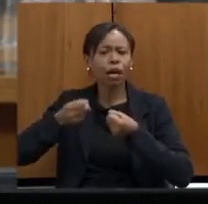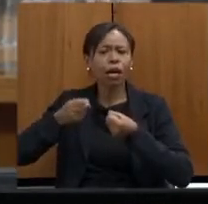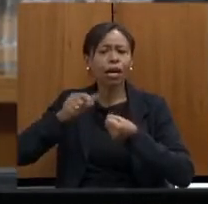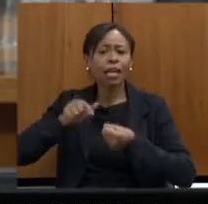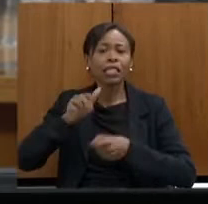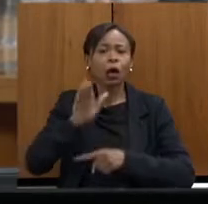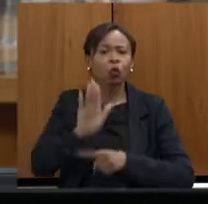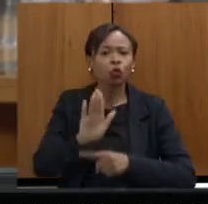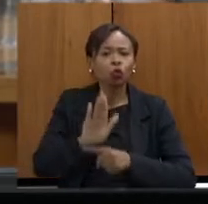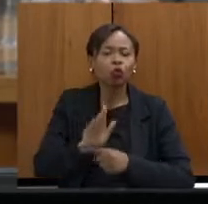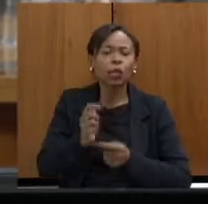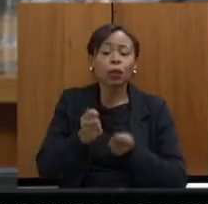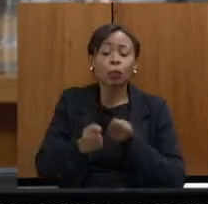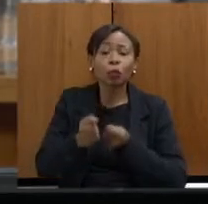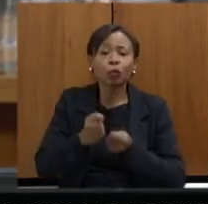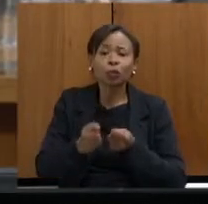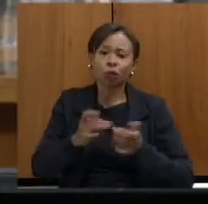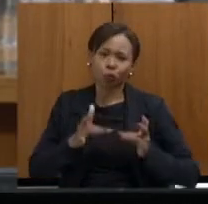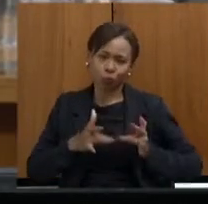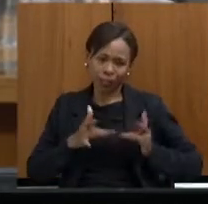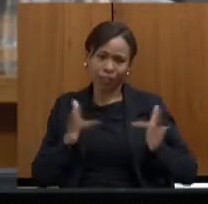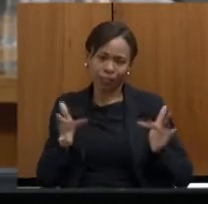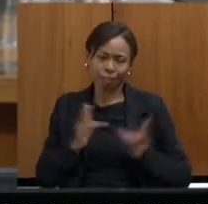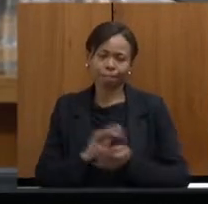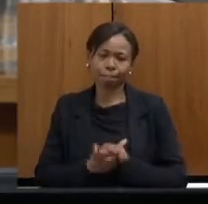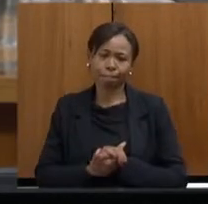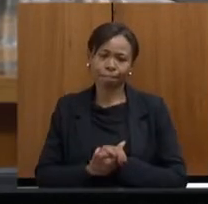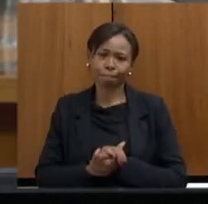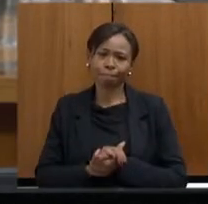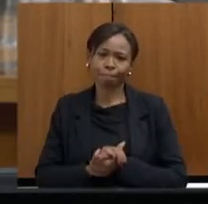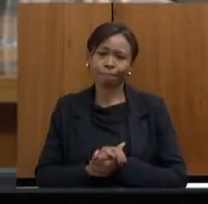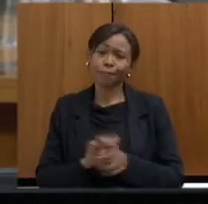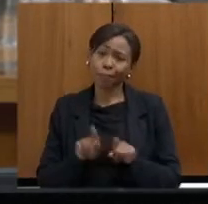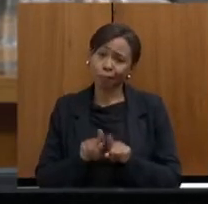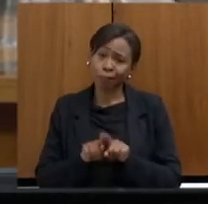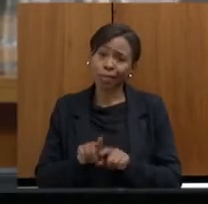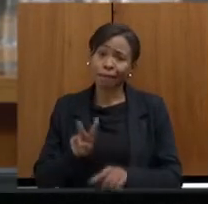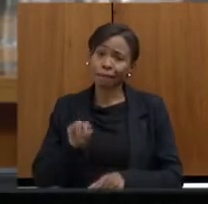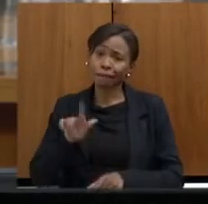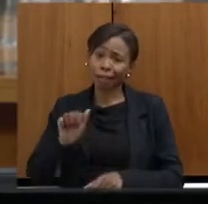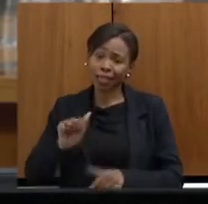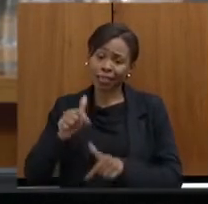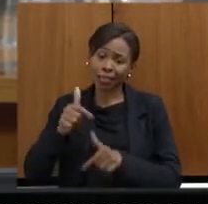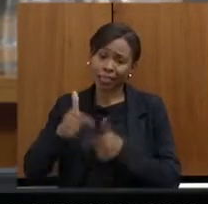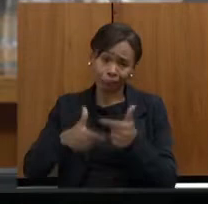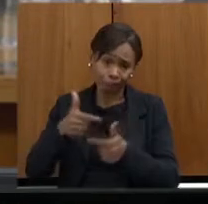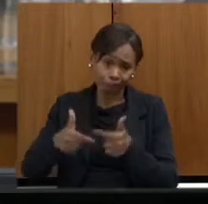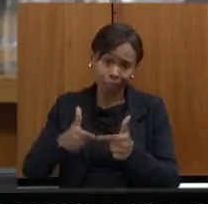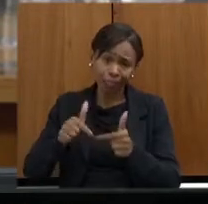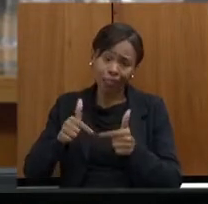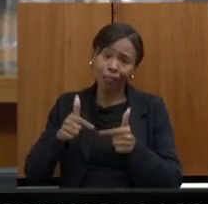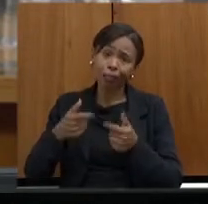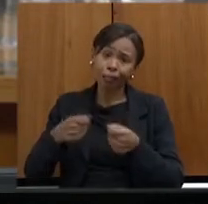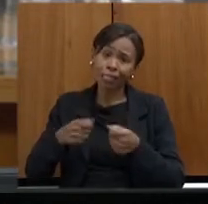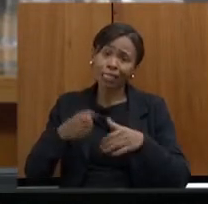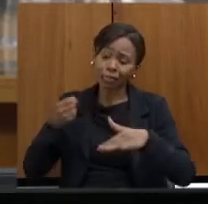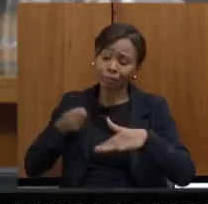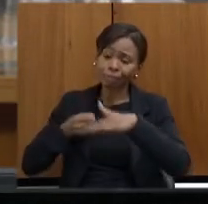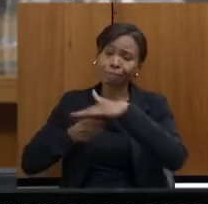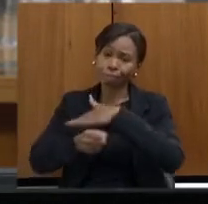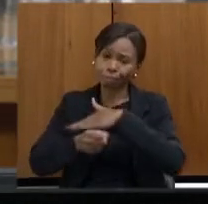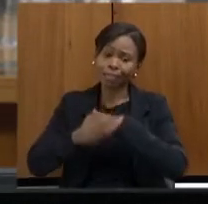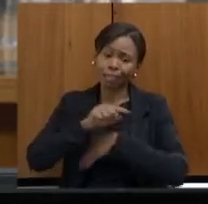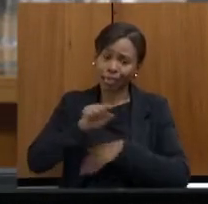solidária. E aí a gente tem uma questão que a gente precisa vagas de emprego e colocar essas pessoas na vaga de emprego